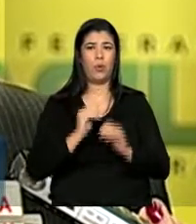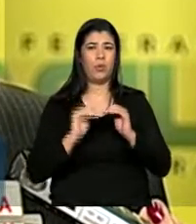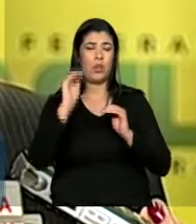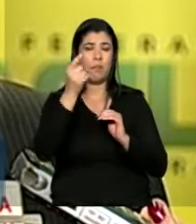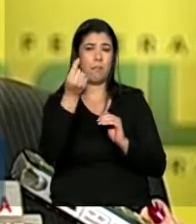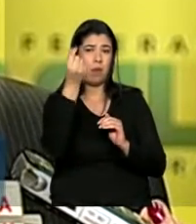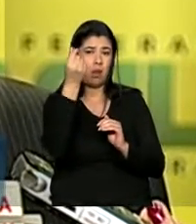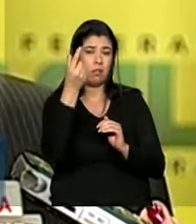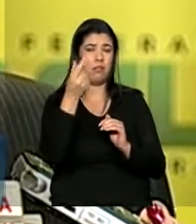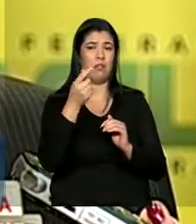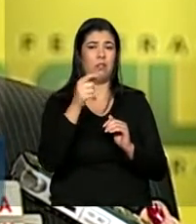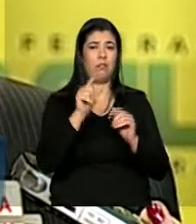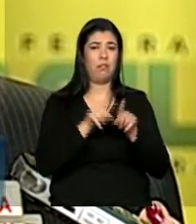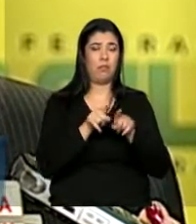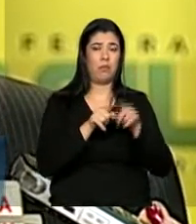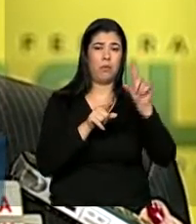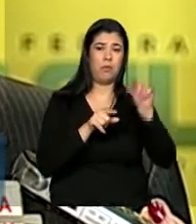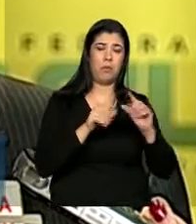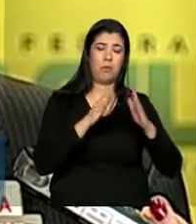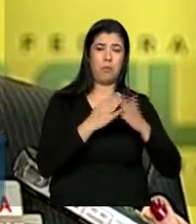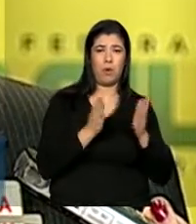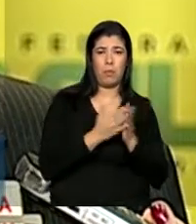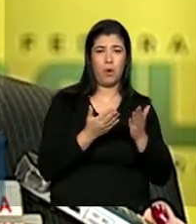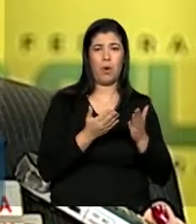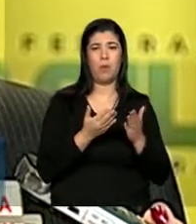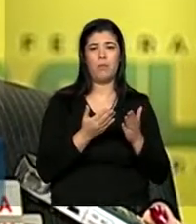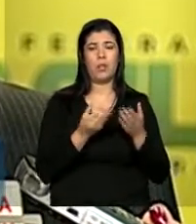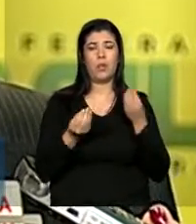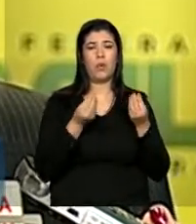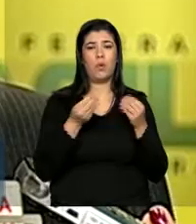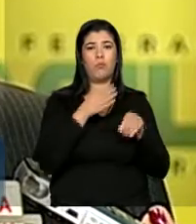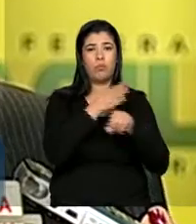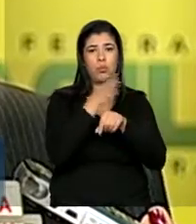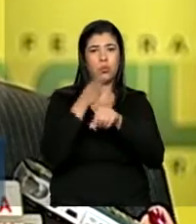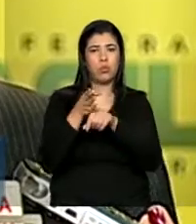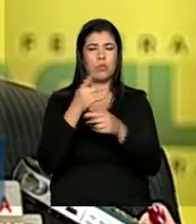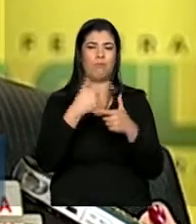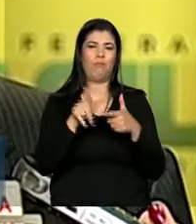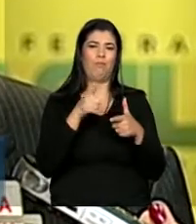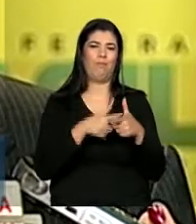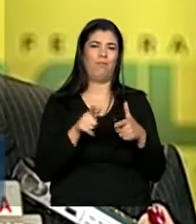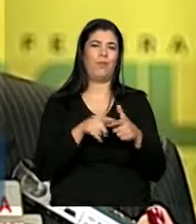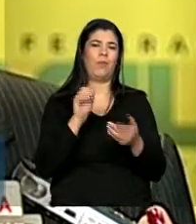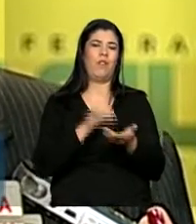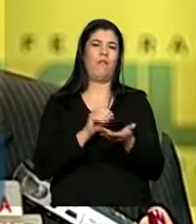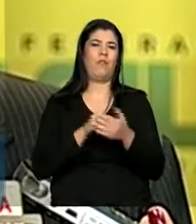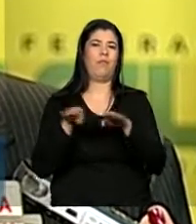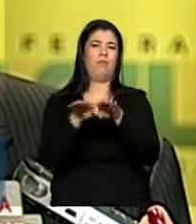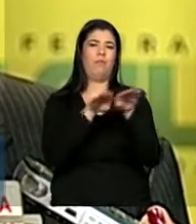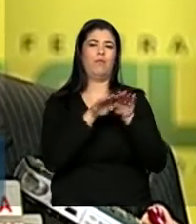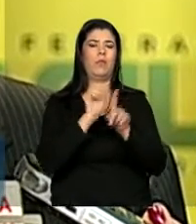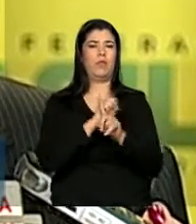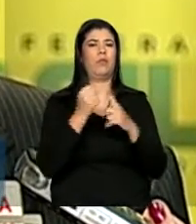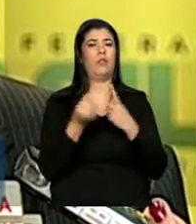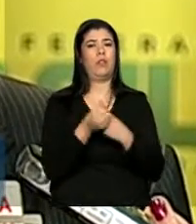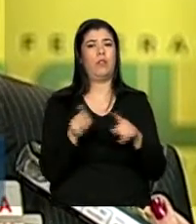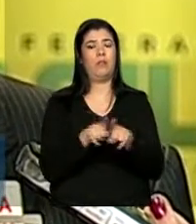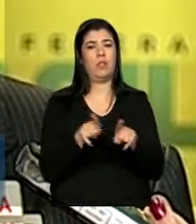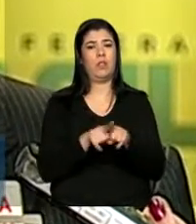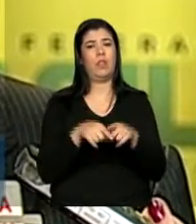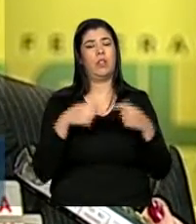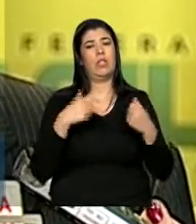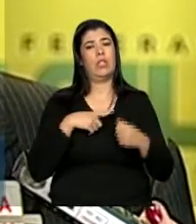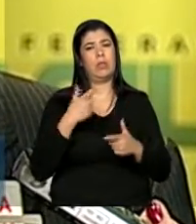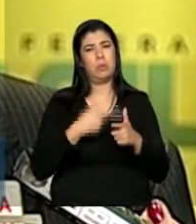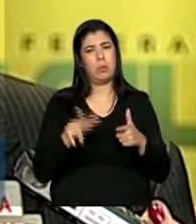mais pobre. Então, isso não tem a ver com a escola. É uma invasão da desigualdade social dentro da escola. E existem fatores que dependem